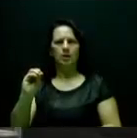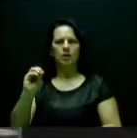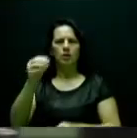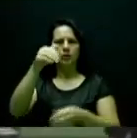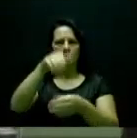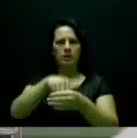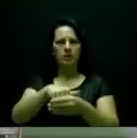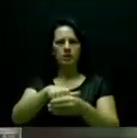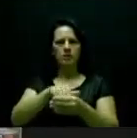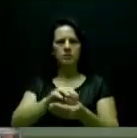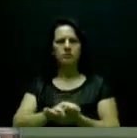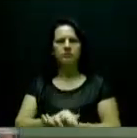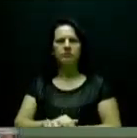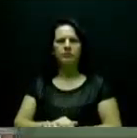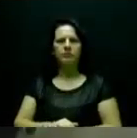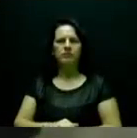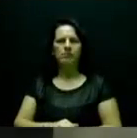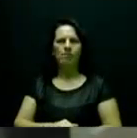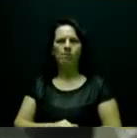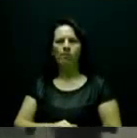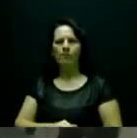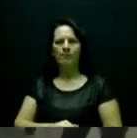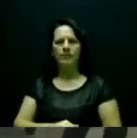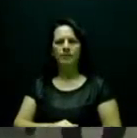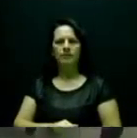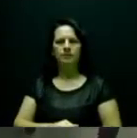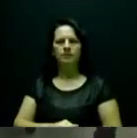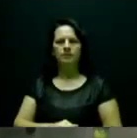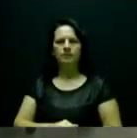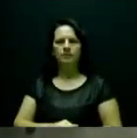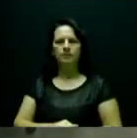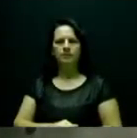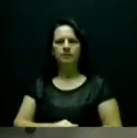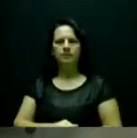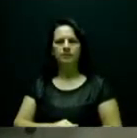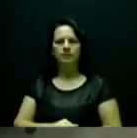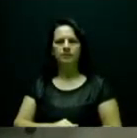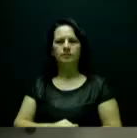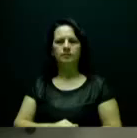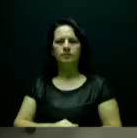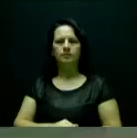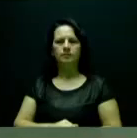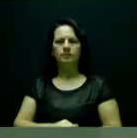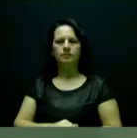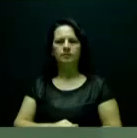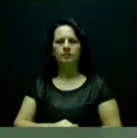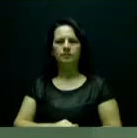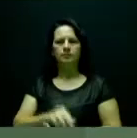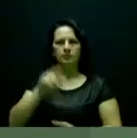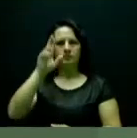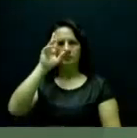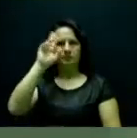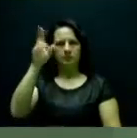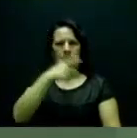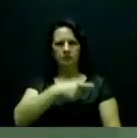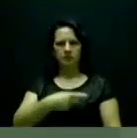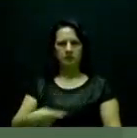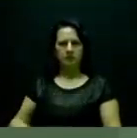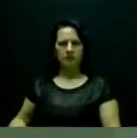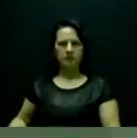votação. Senhor